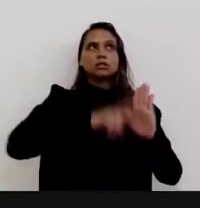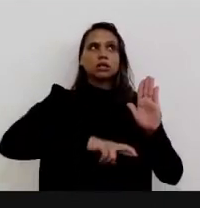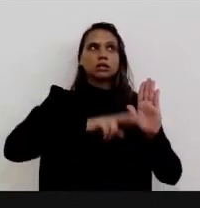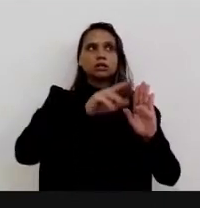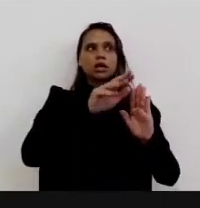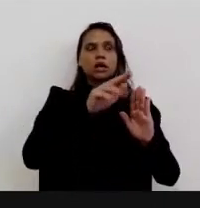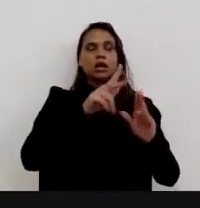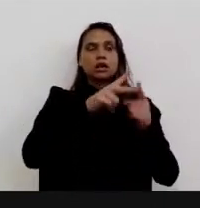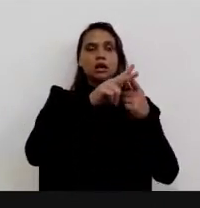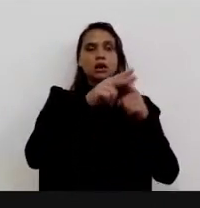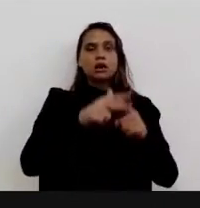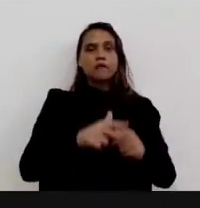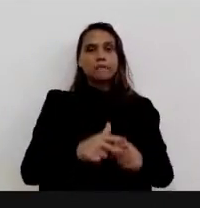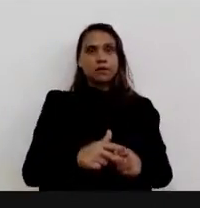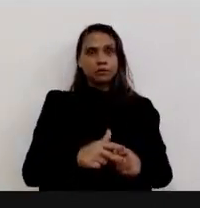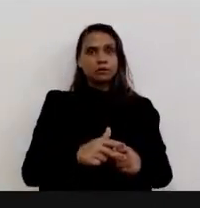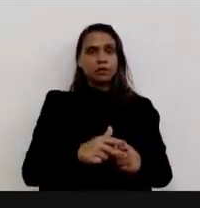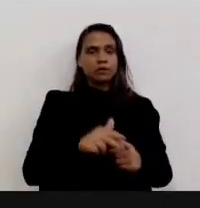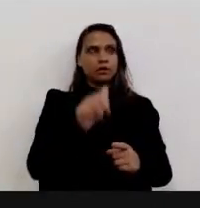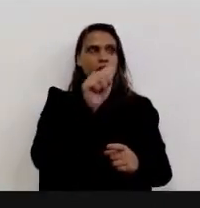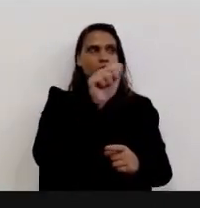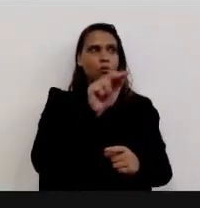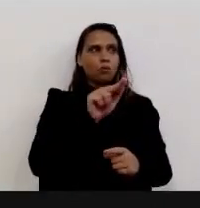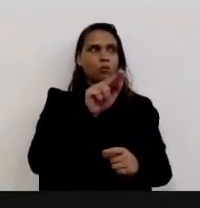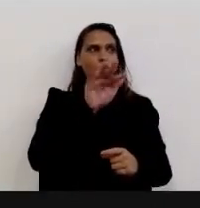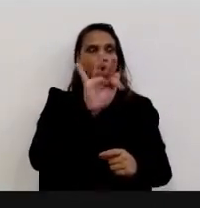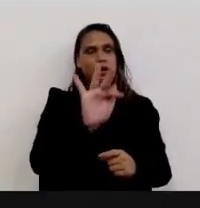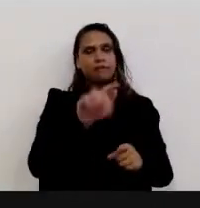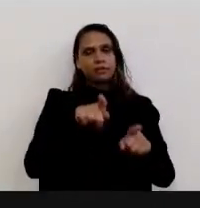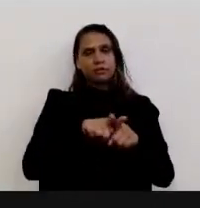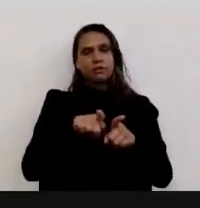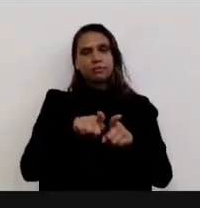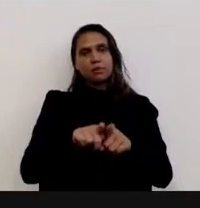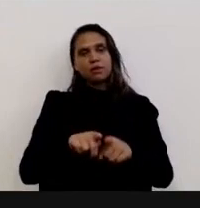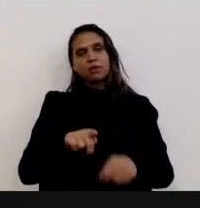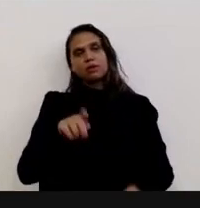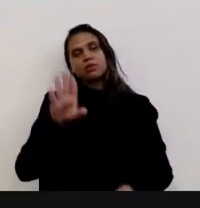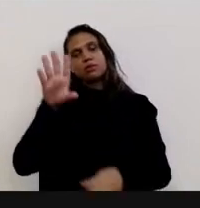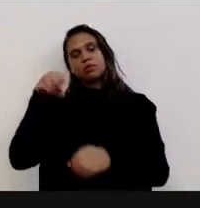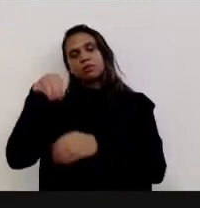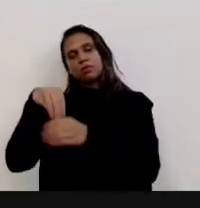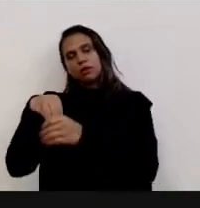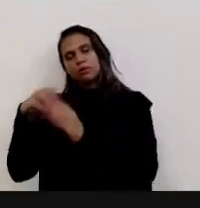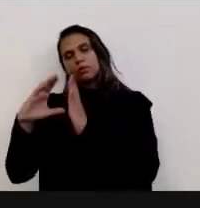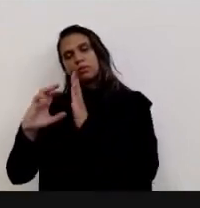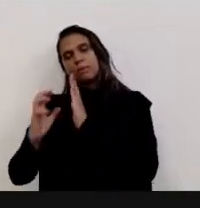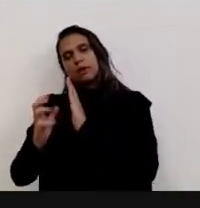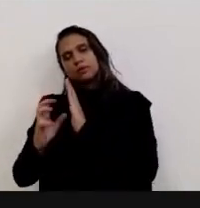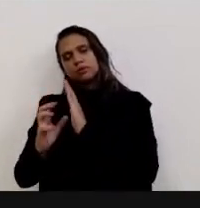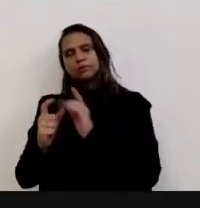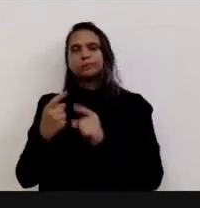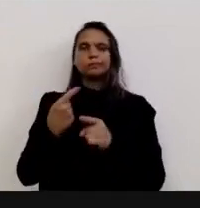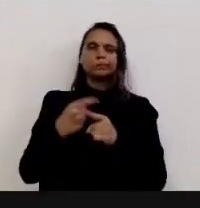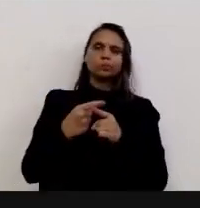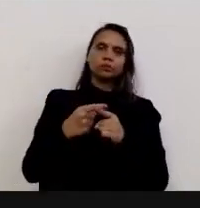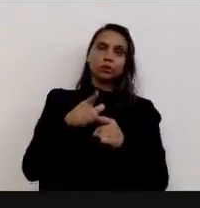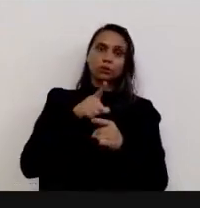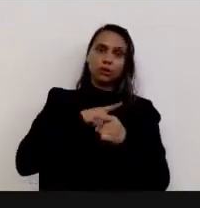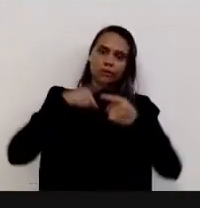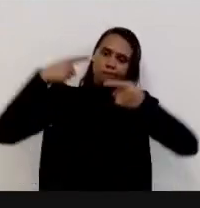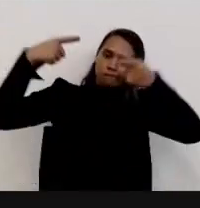gente fez uma normalização da receita dentro da UF e uma normalização da receita dentro do partido. Por quê? Como eu falei, você tem uma